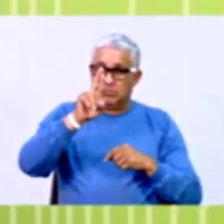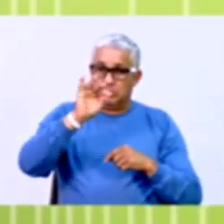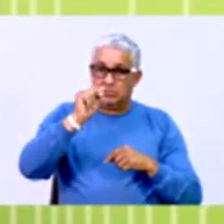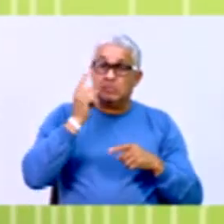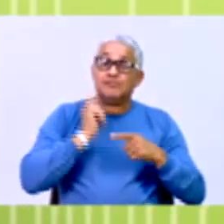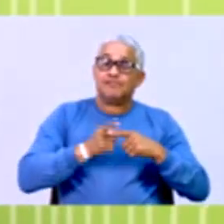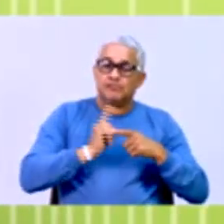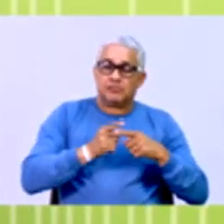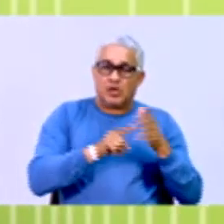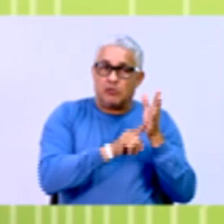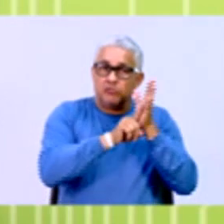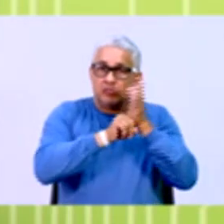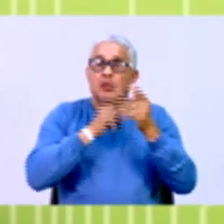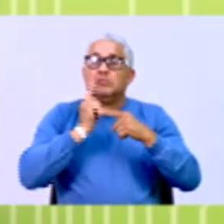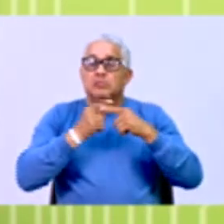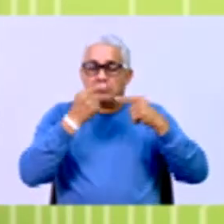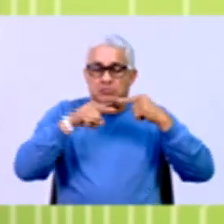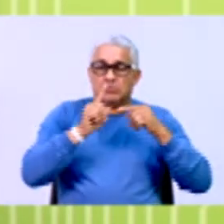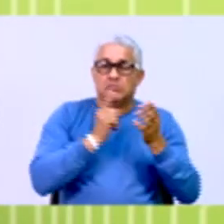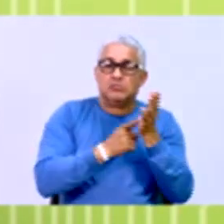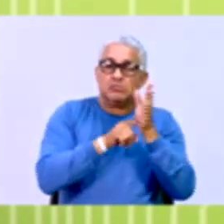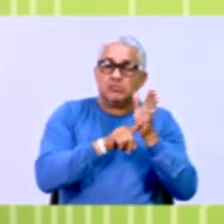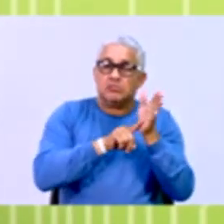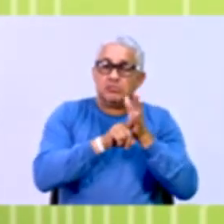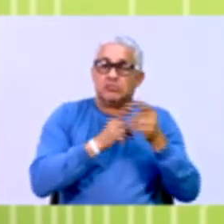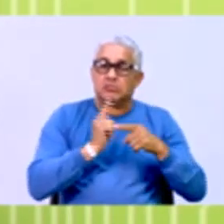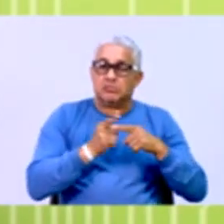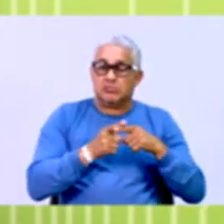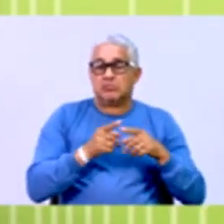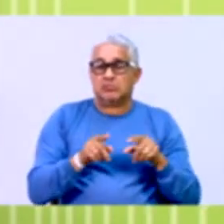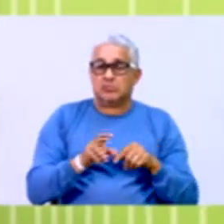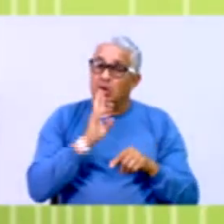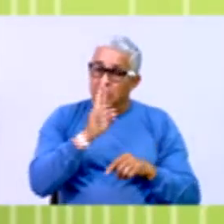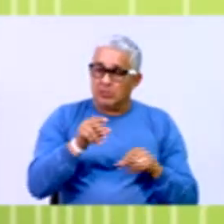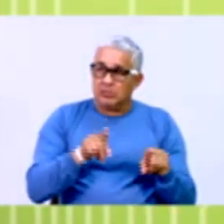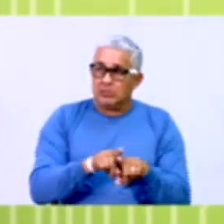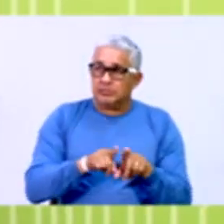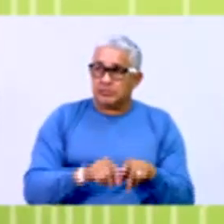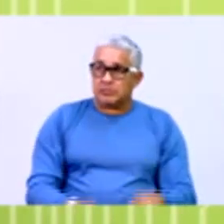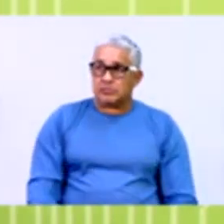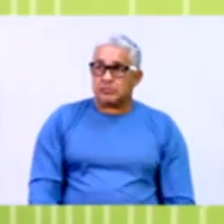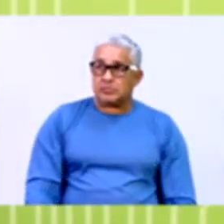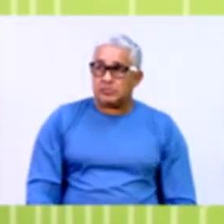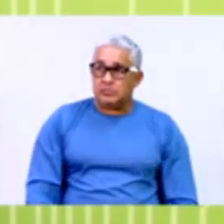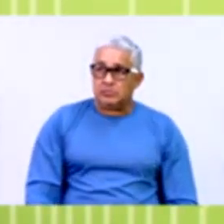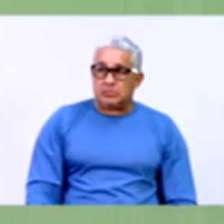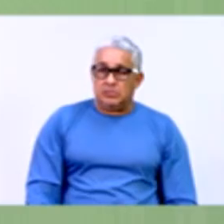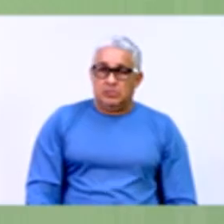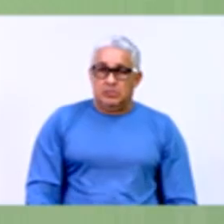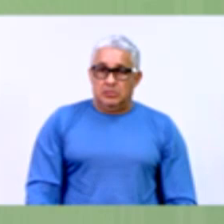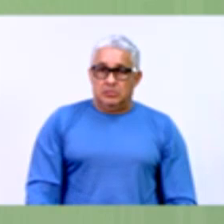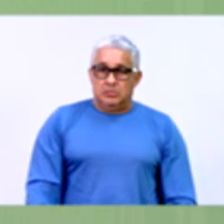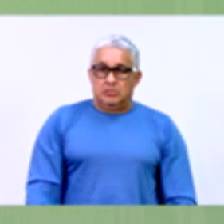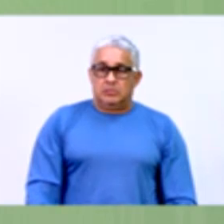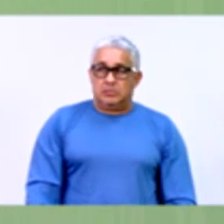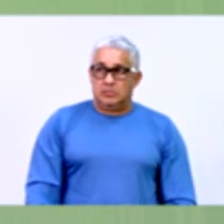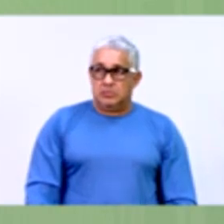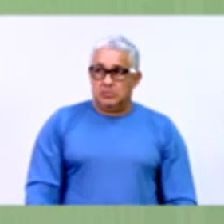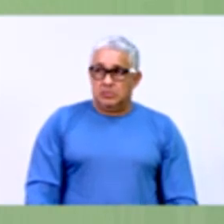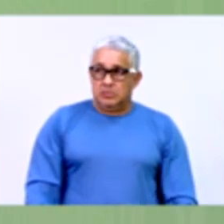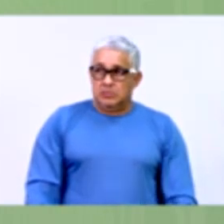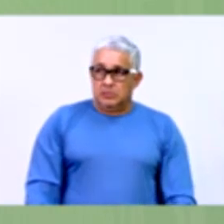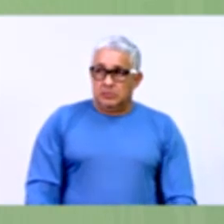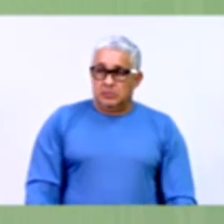conformidade e propor soluções também. Então, buscando evidência acerca